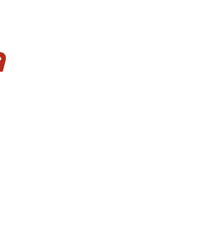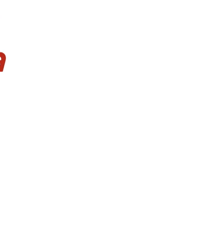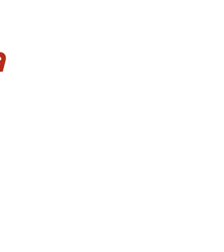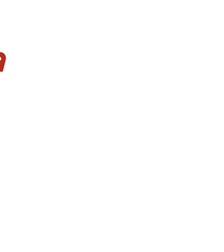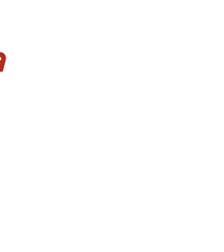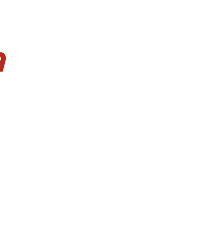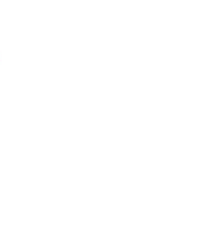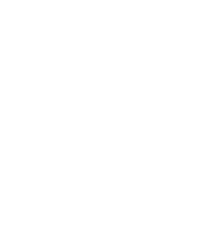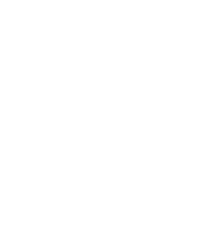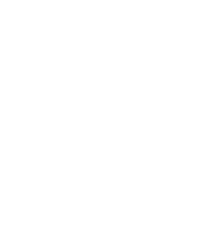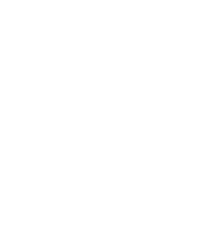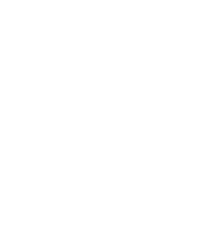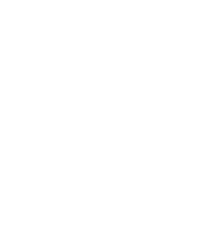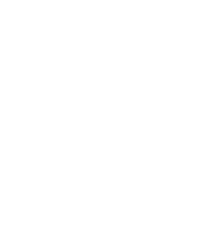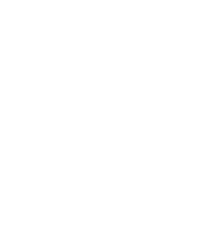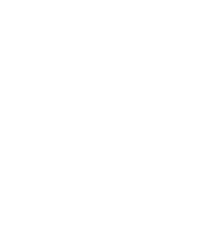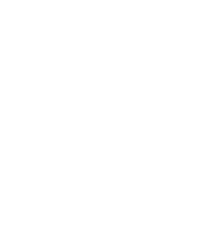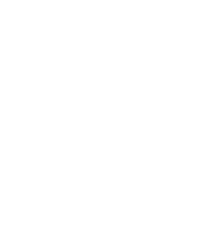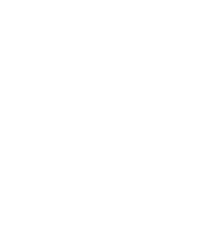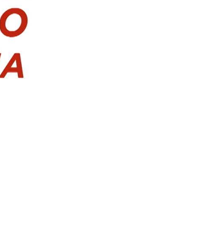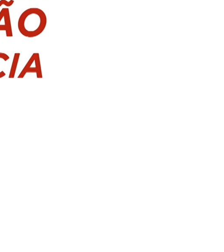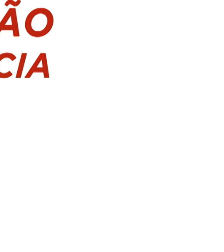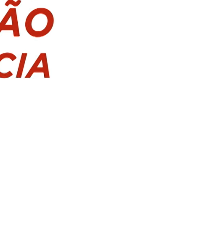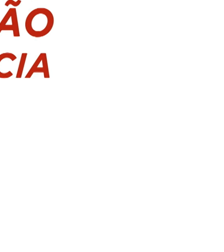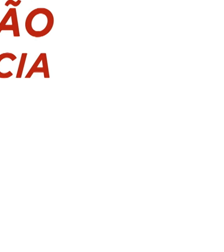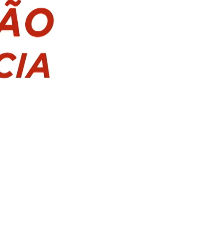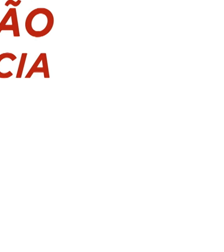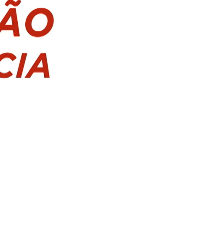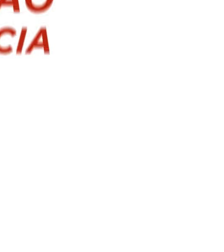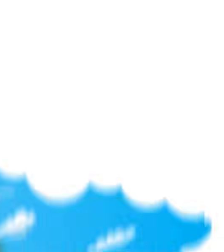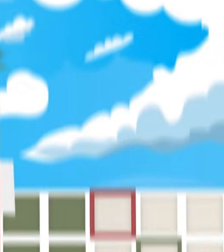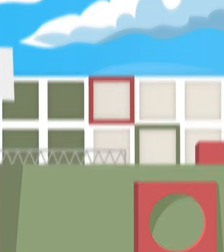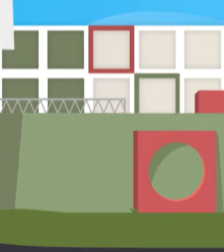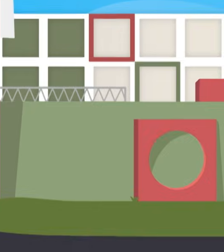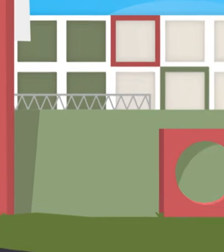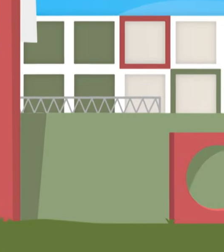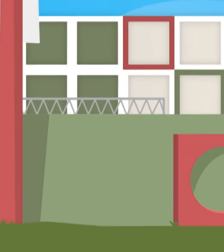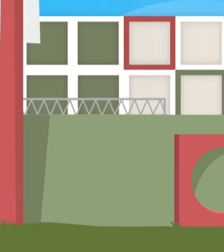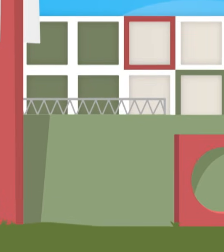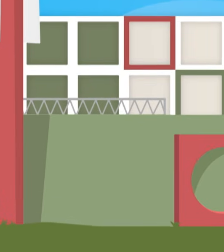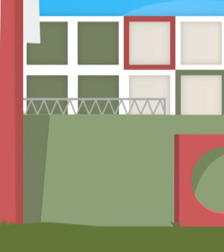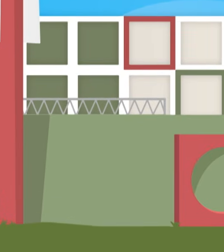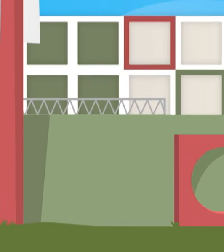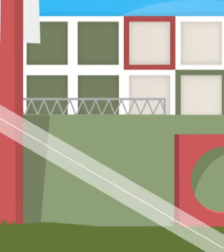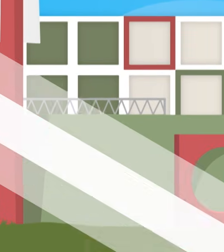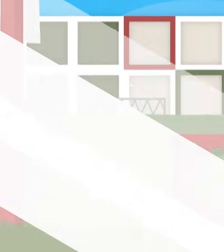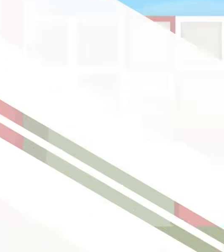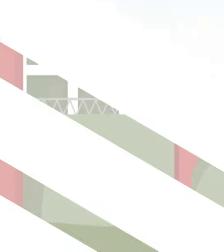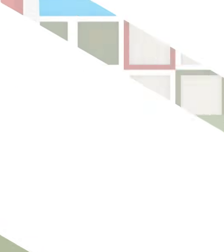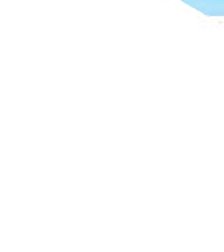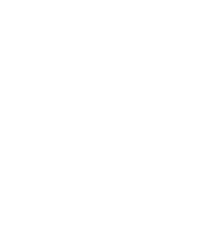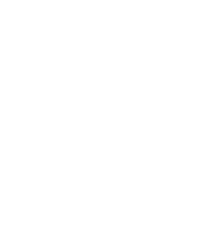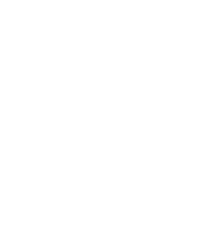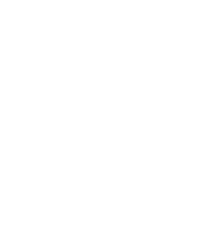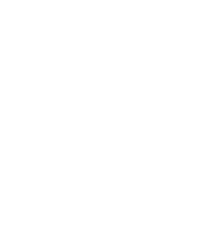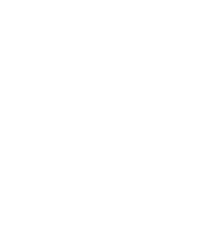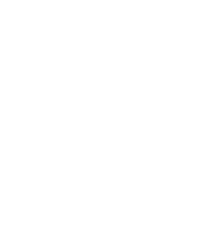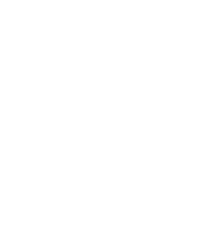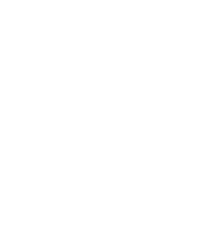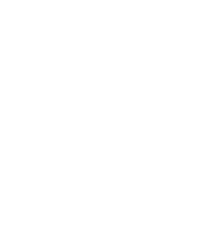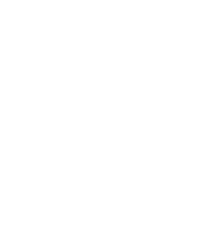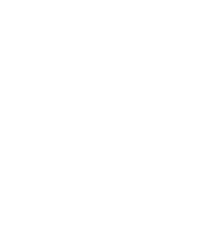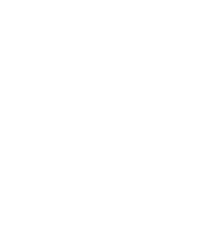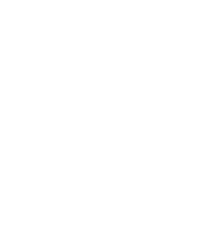em Gestão de Educação à Distância e o Grupo de Pesquisa em Educação à Distância do IFRO, Campus Porto Velho, Zona Norte,